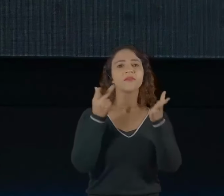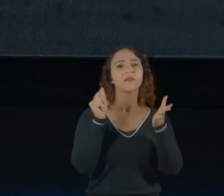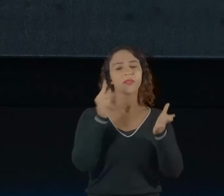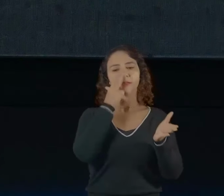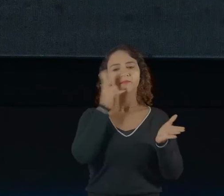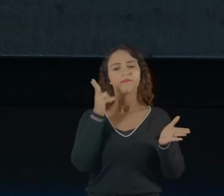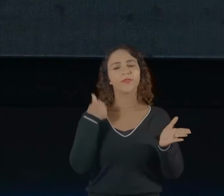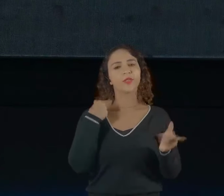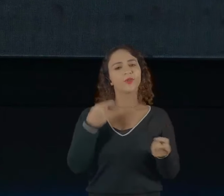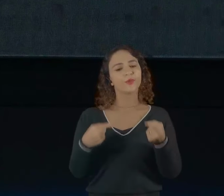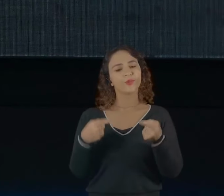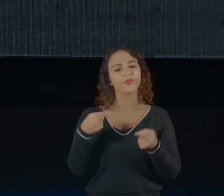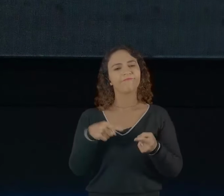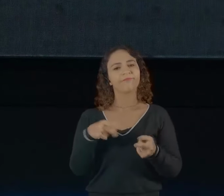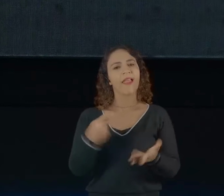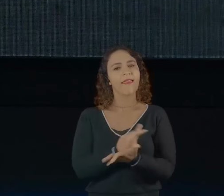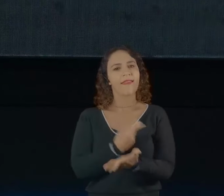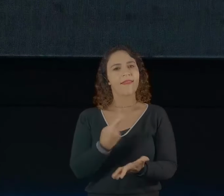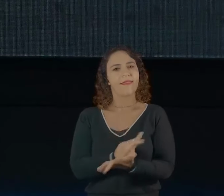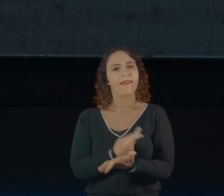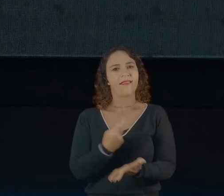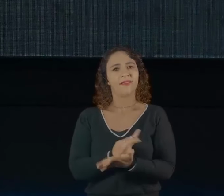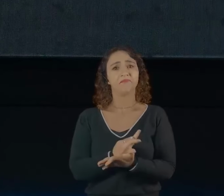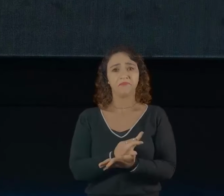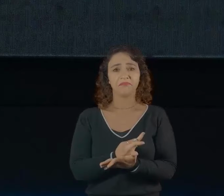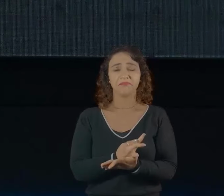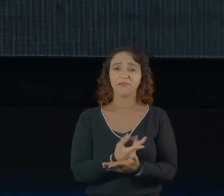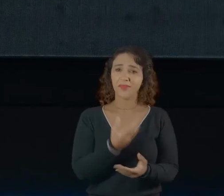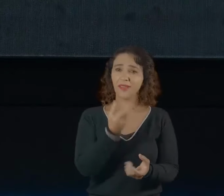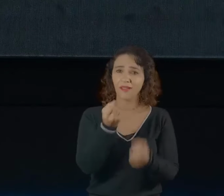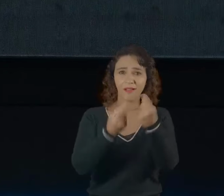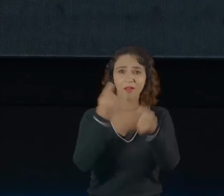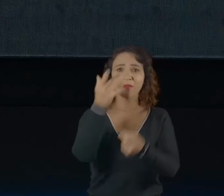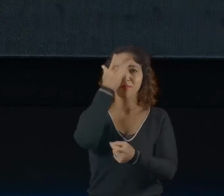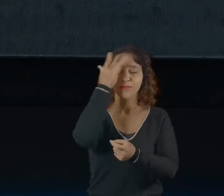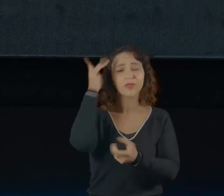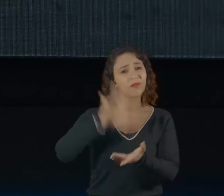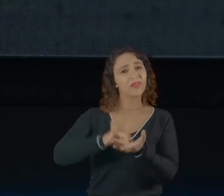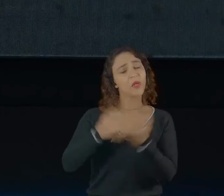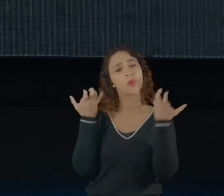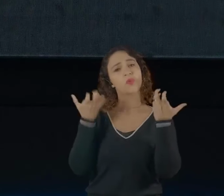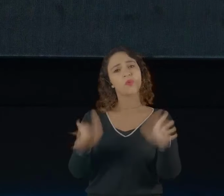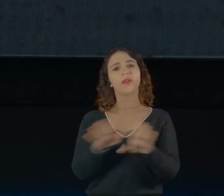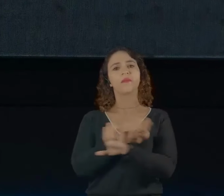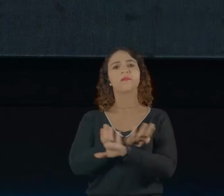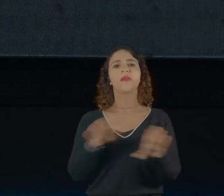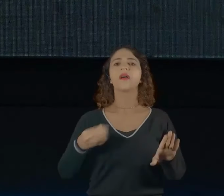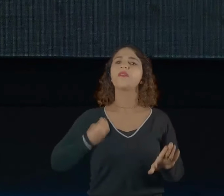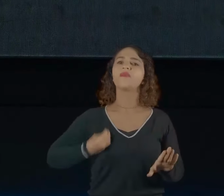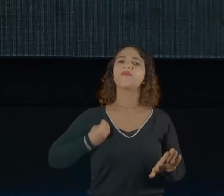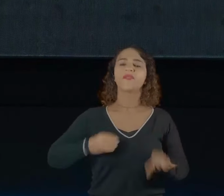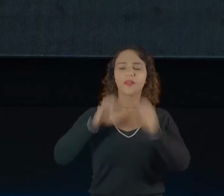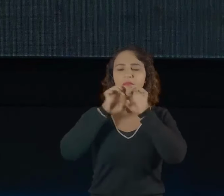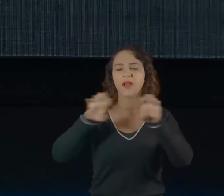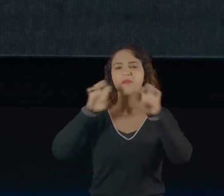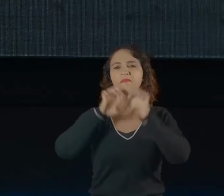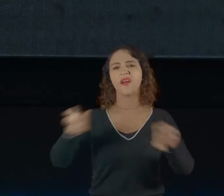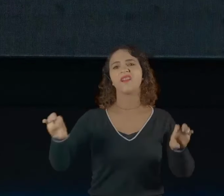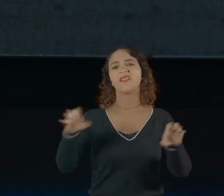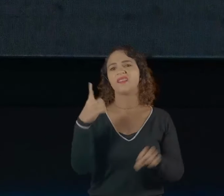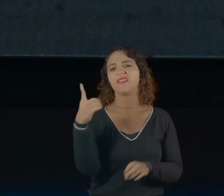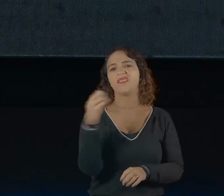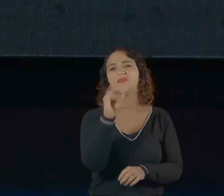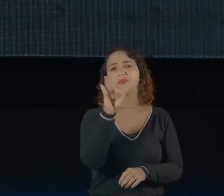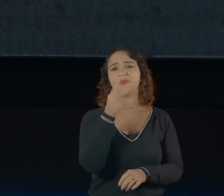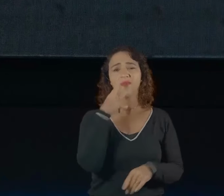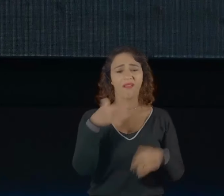politicamente incorreto. E tem gente que literalmente que não quer mais, né, viver o evangelho pleno. Por quê? Porque eu